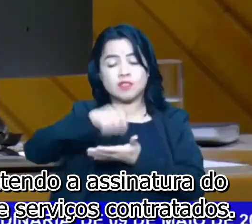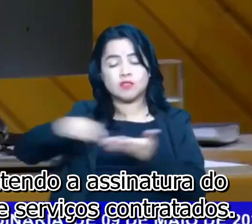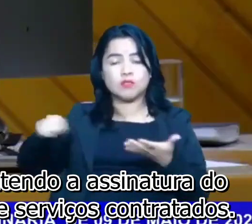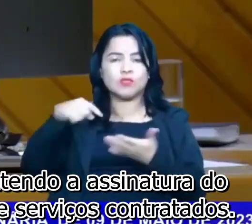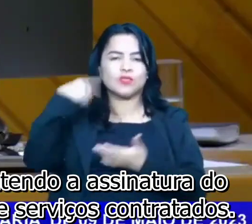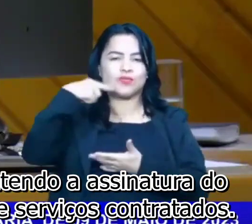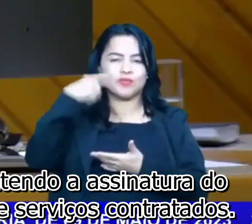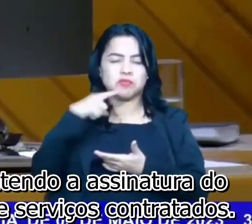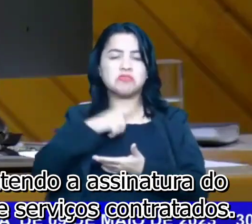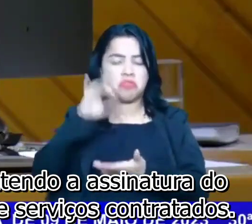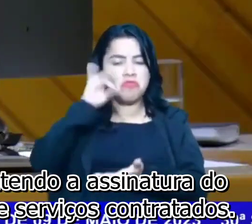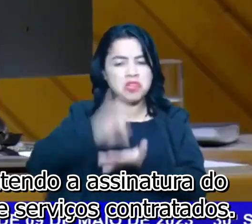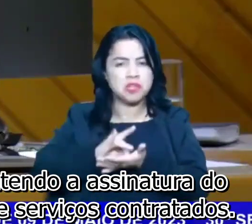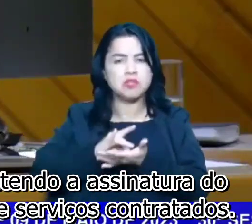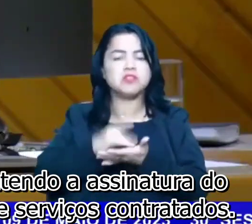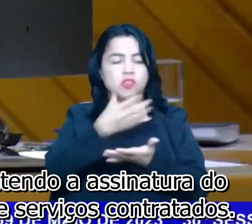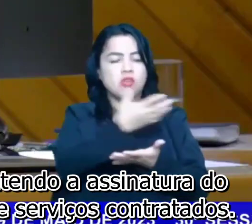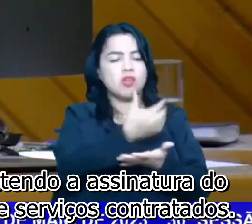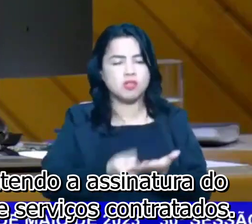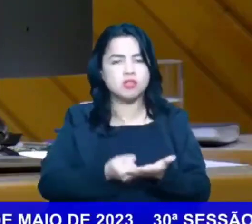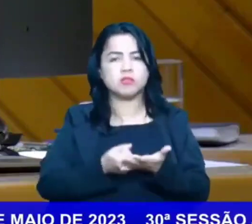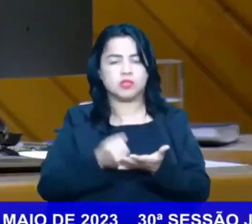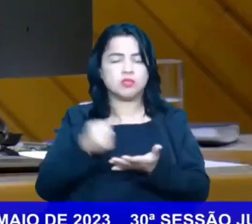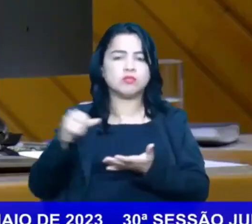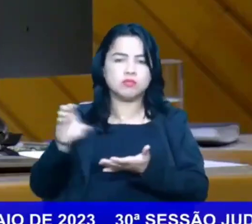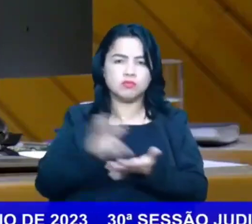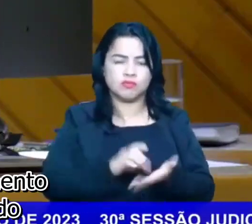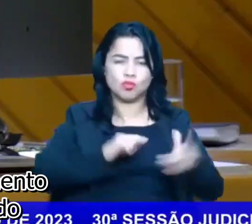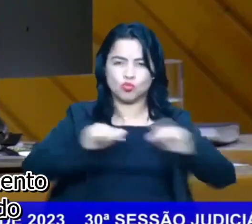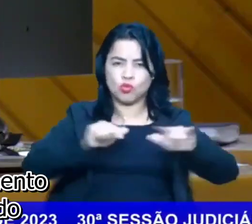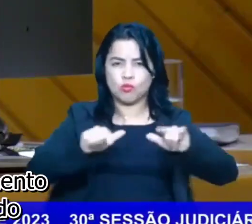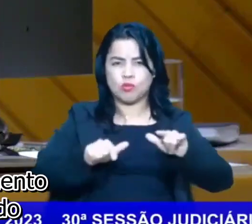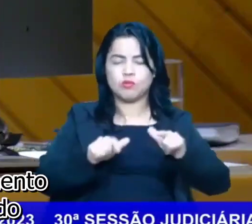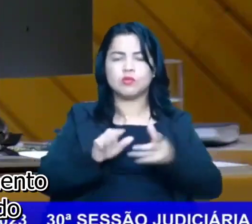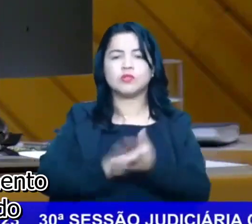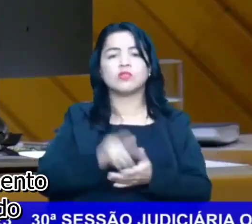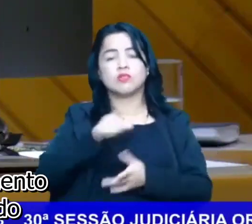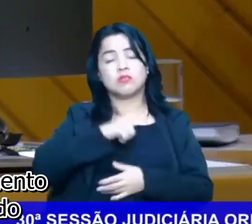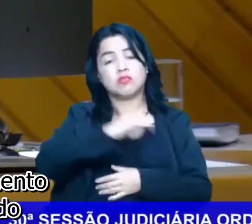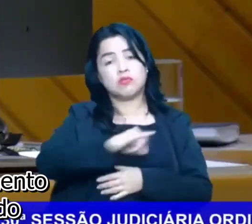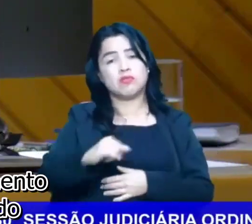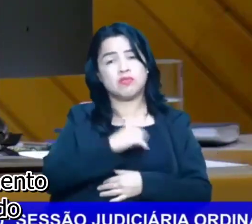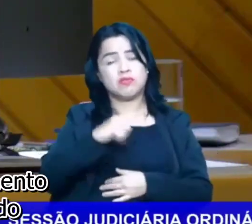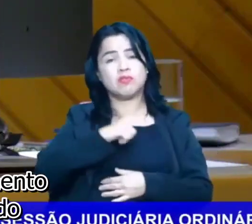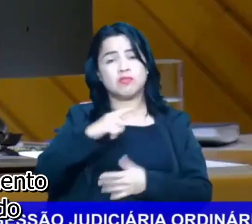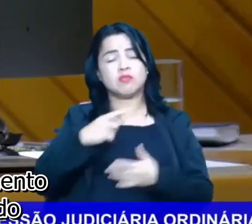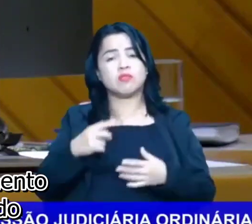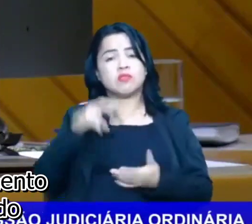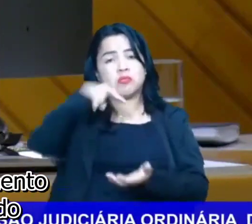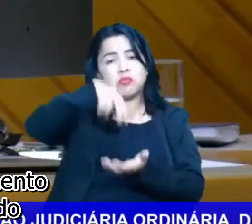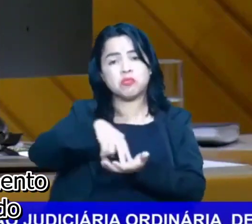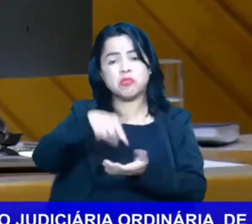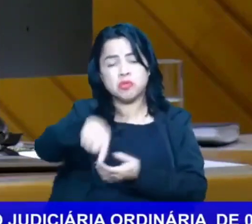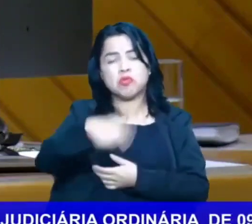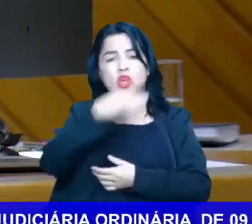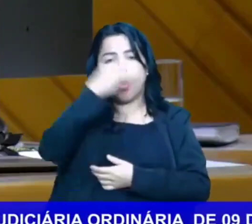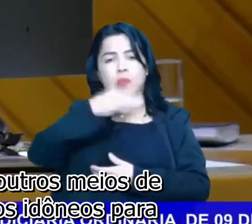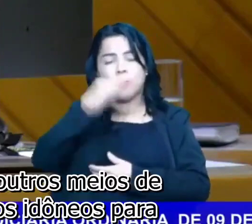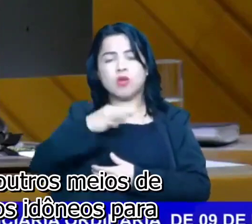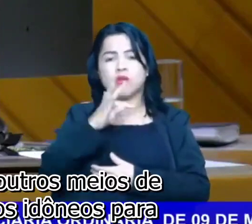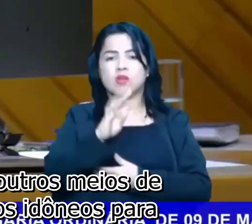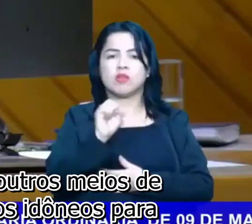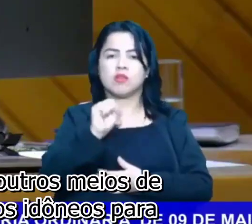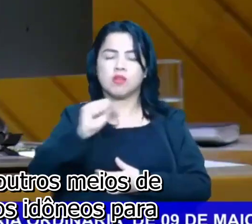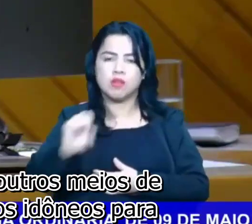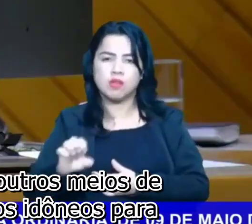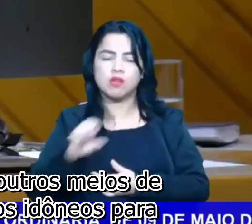que confirma o recebimento do valor em razão de serviços contratados. Por oportuno, destaco o sólido posicionamento do Tribunal Superior Eleitoral, no